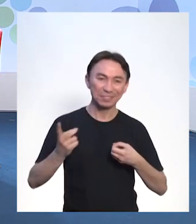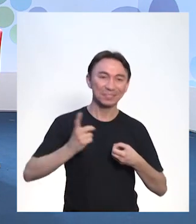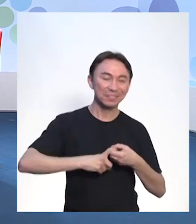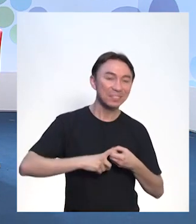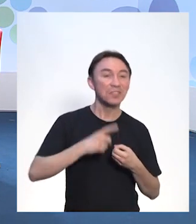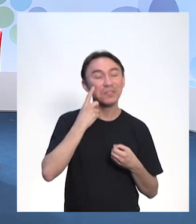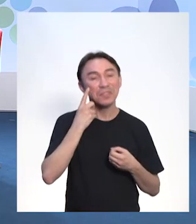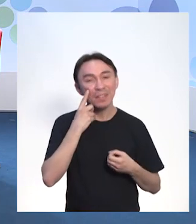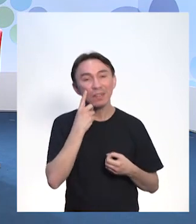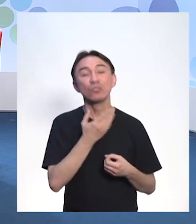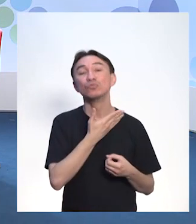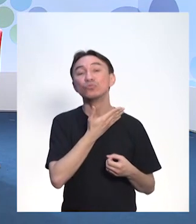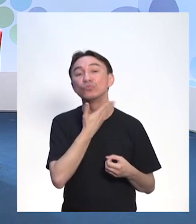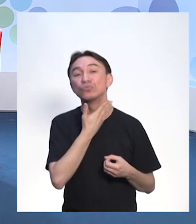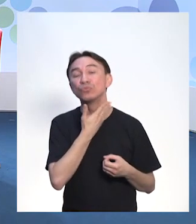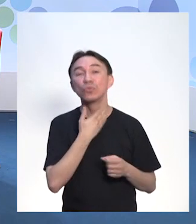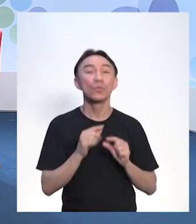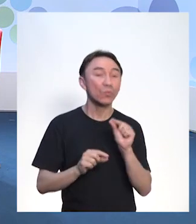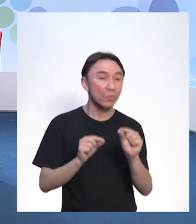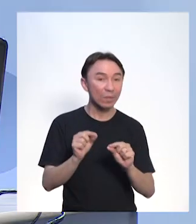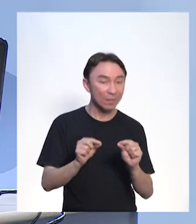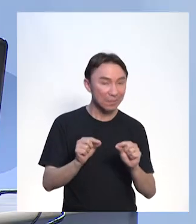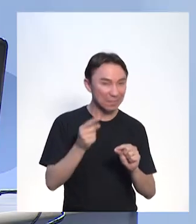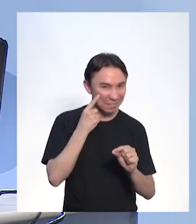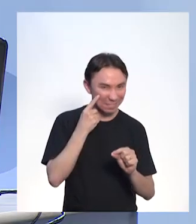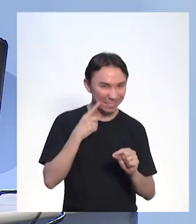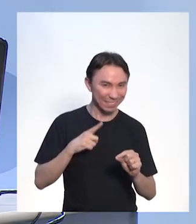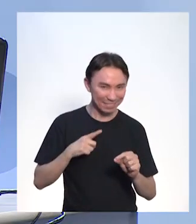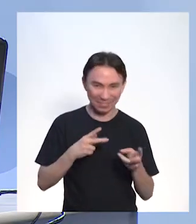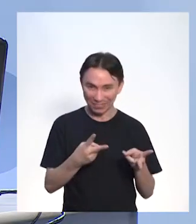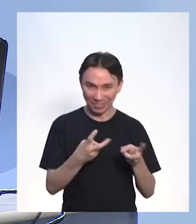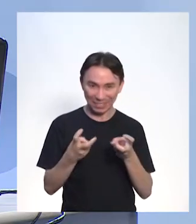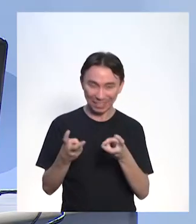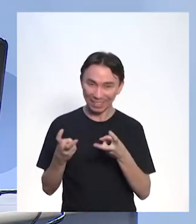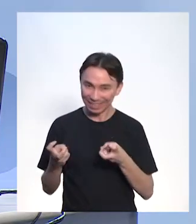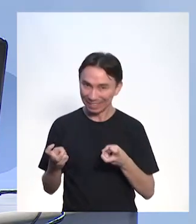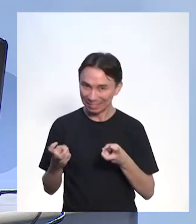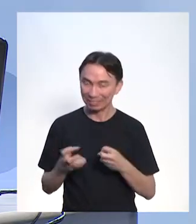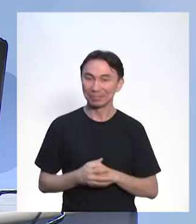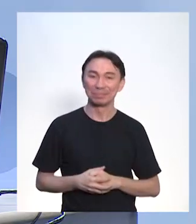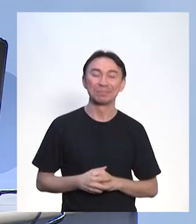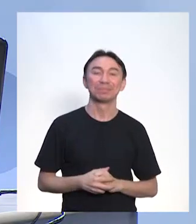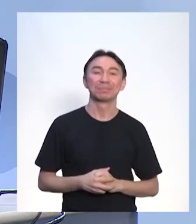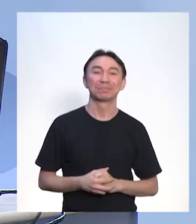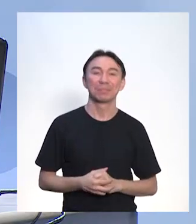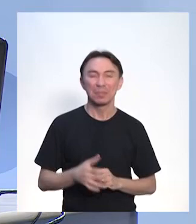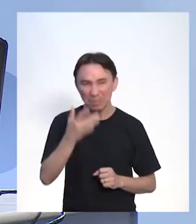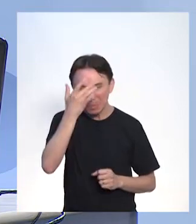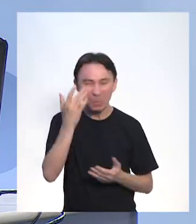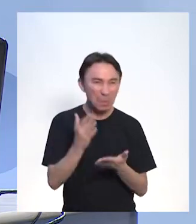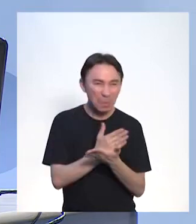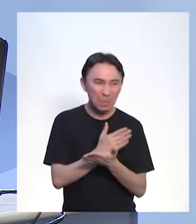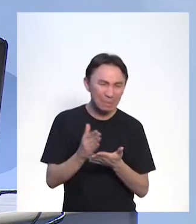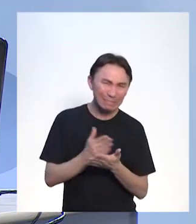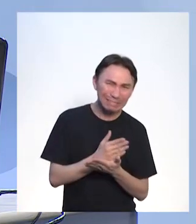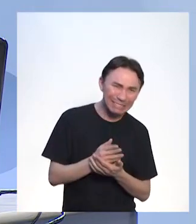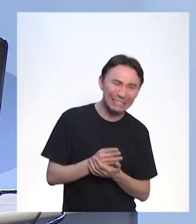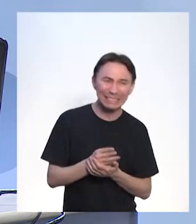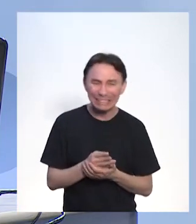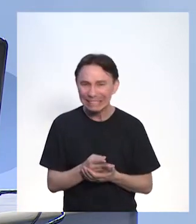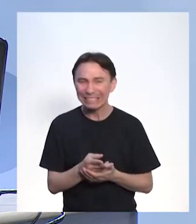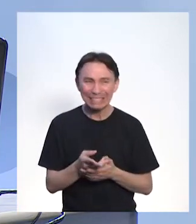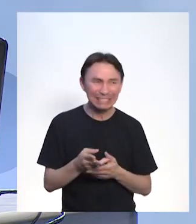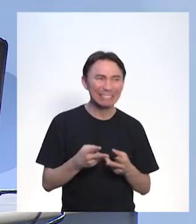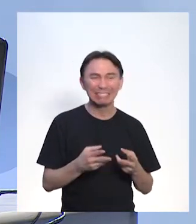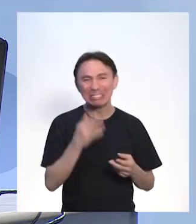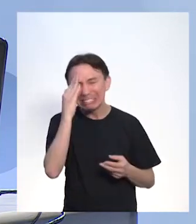a little like this, in a very difficult intonation for simple people to understand. Ele fala dessa maneira que algumas pessoas acham difícil de entender, porque é o